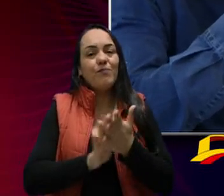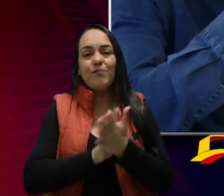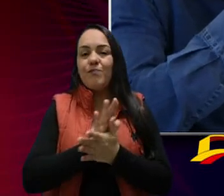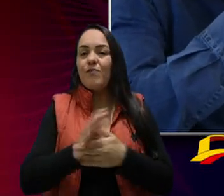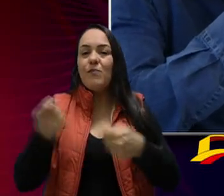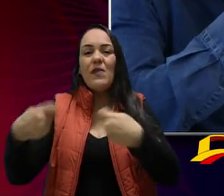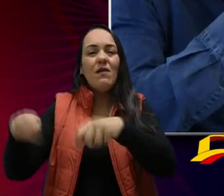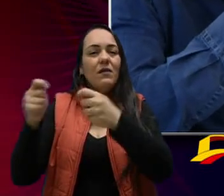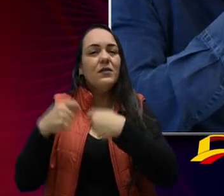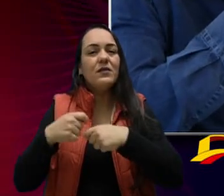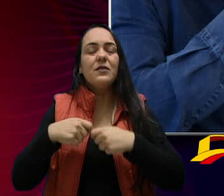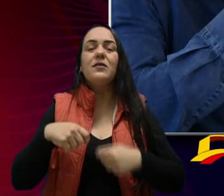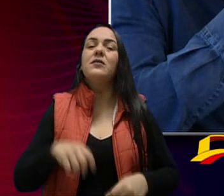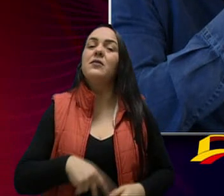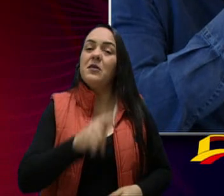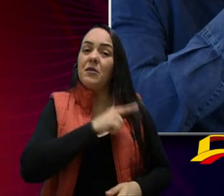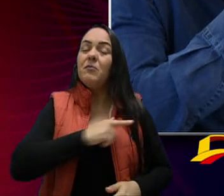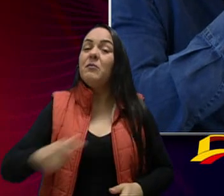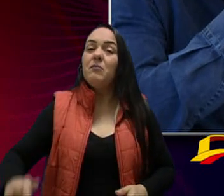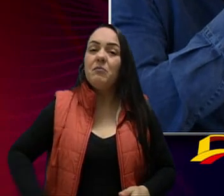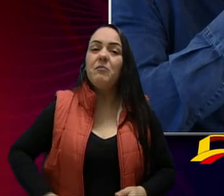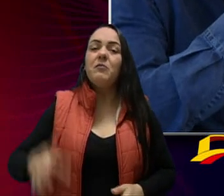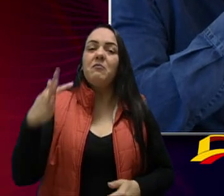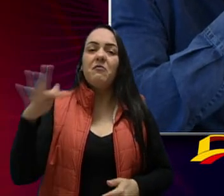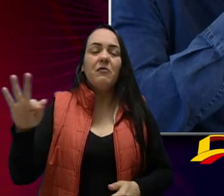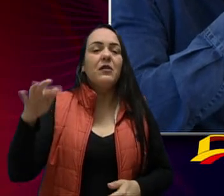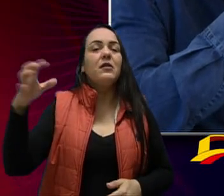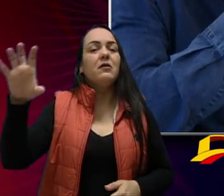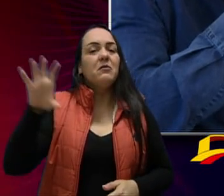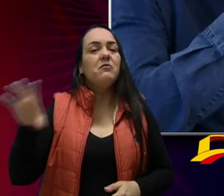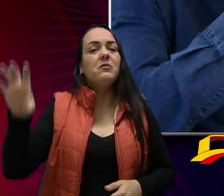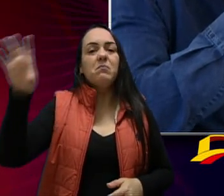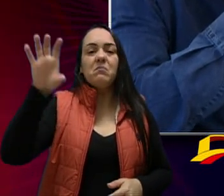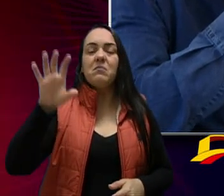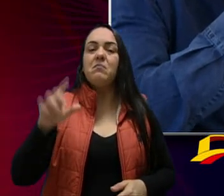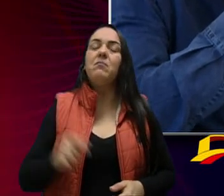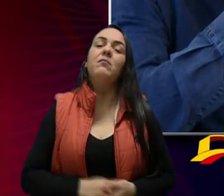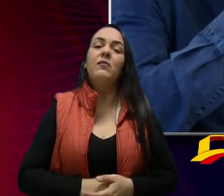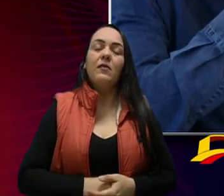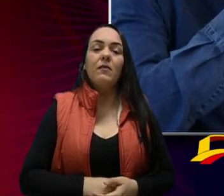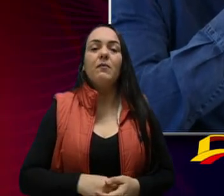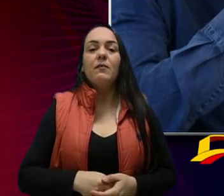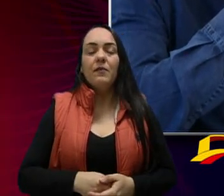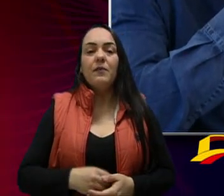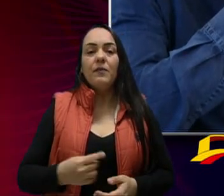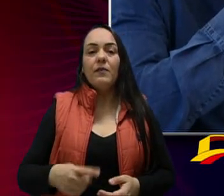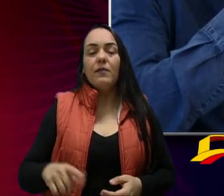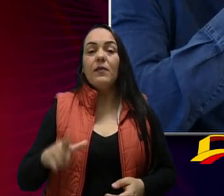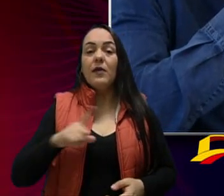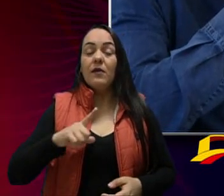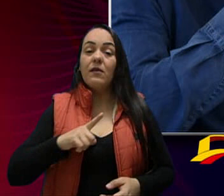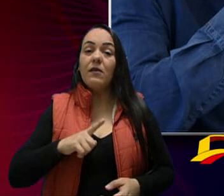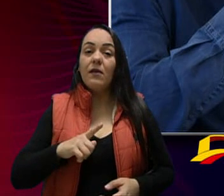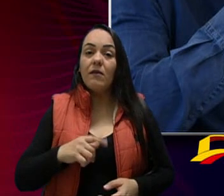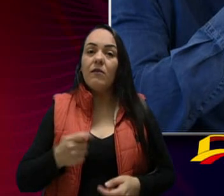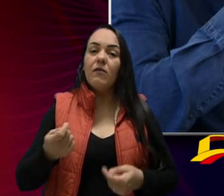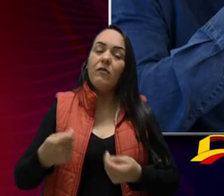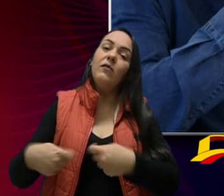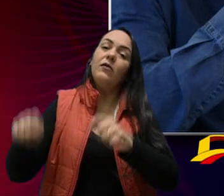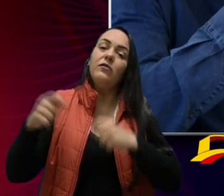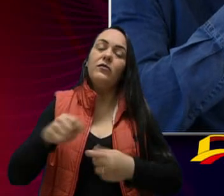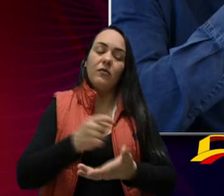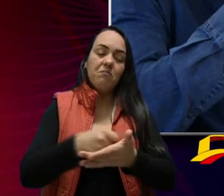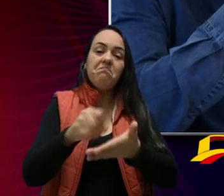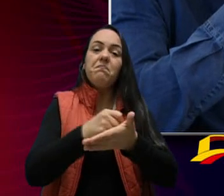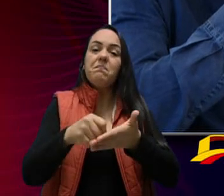previsão tem cerca mais alguma coisa do governo do estado do governo federal federal como eu comentei houve um repasse agora deve estar